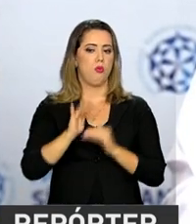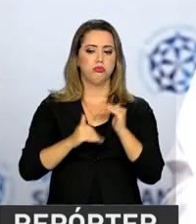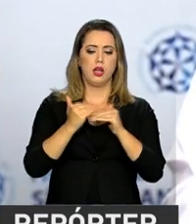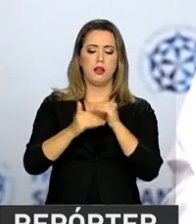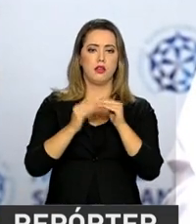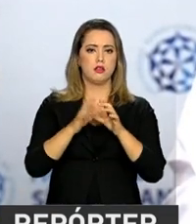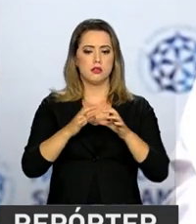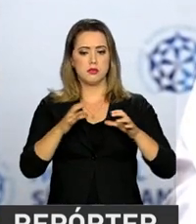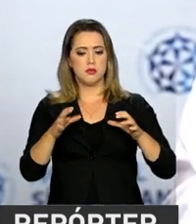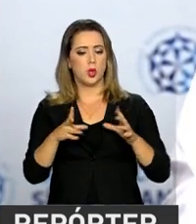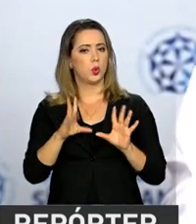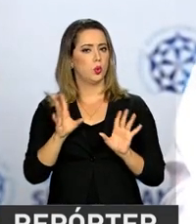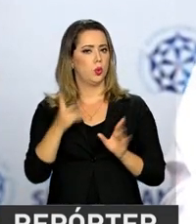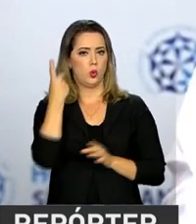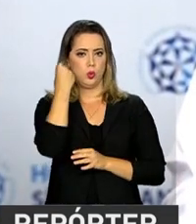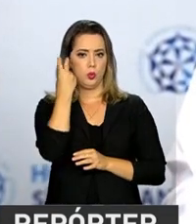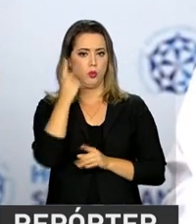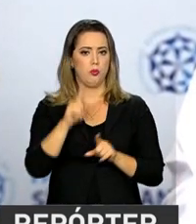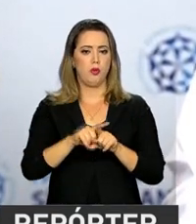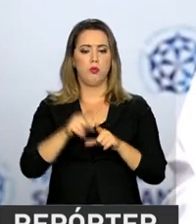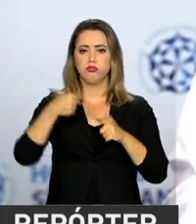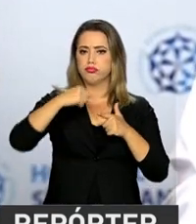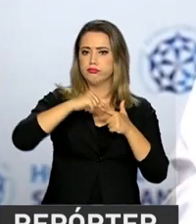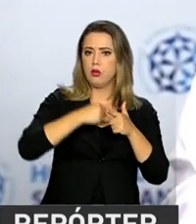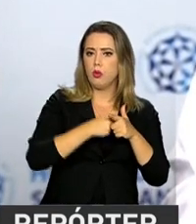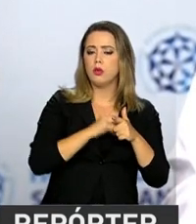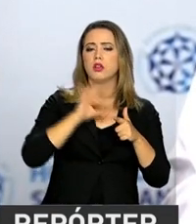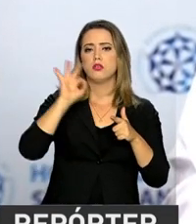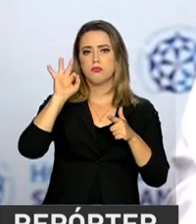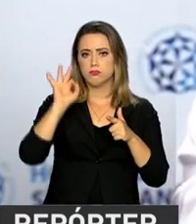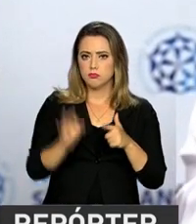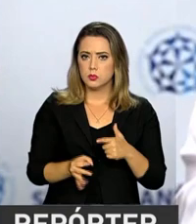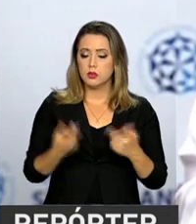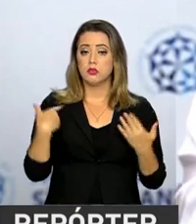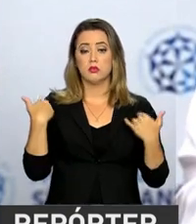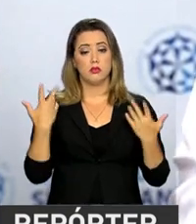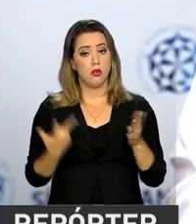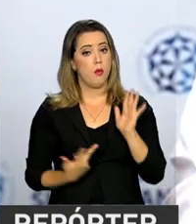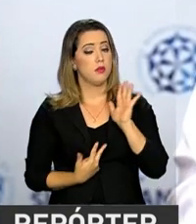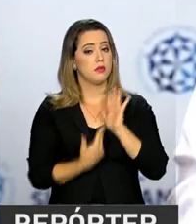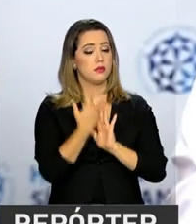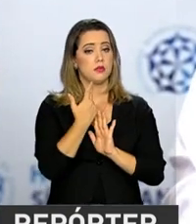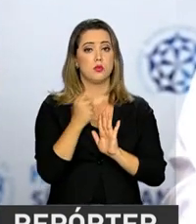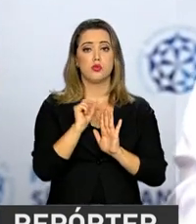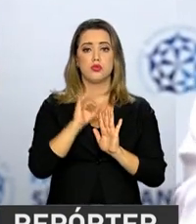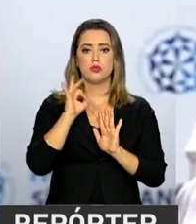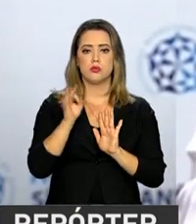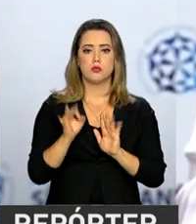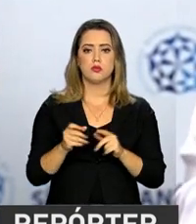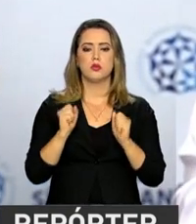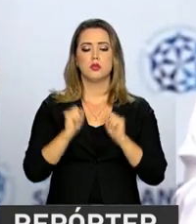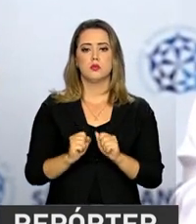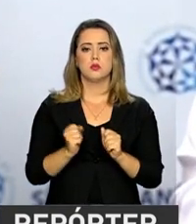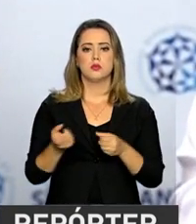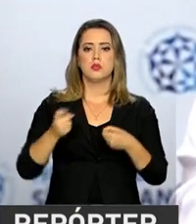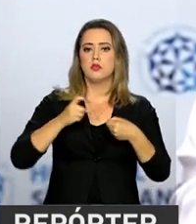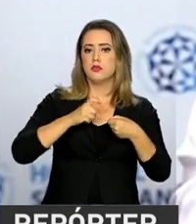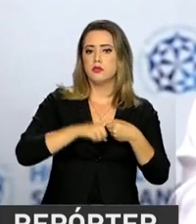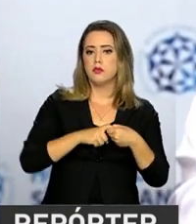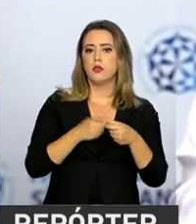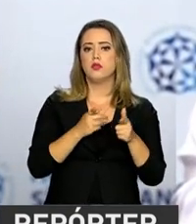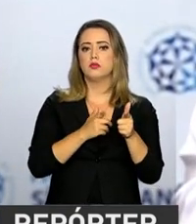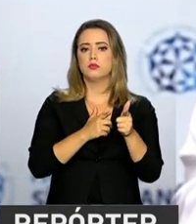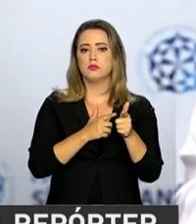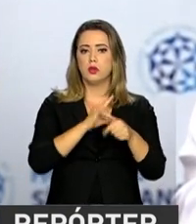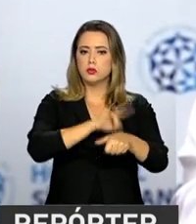chamamos de hiperplasia laura dantas obstruída e com isso a cirurgia não só vai permitir que ele volte a treinar normalmente